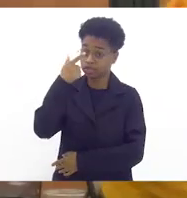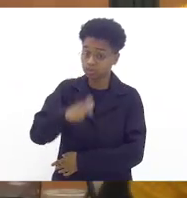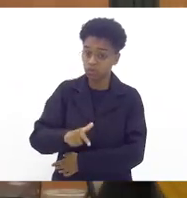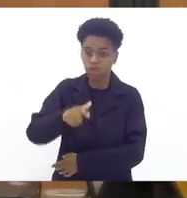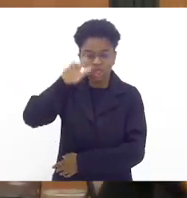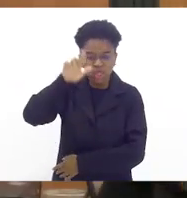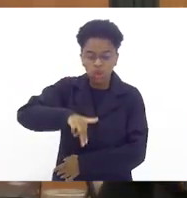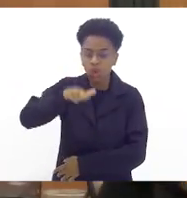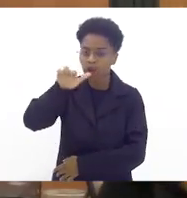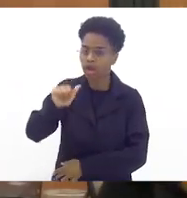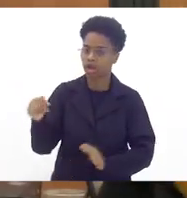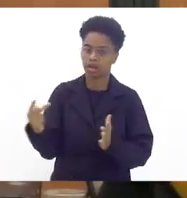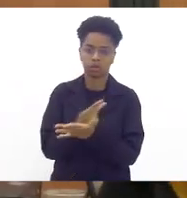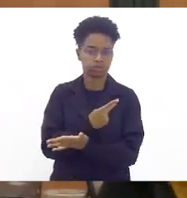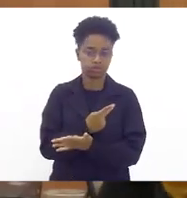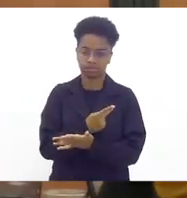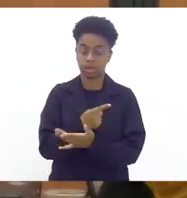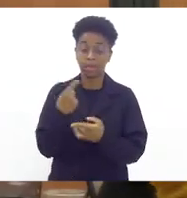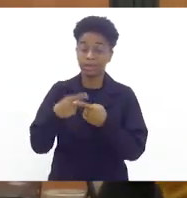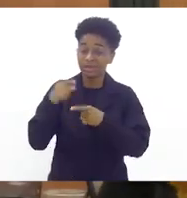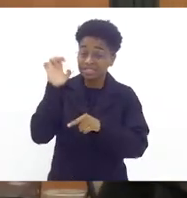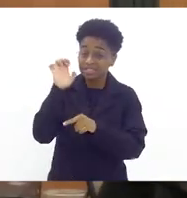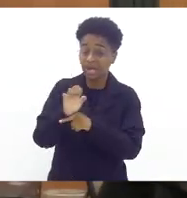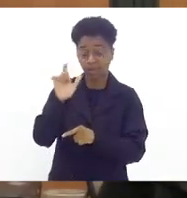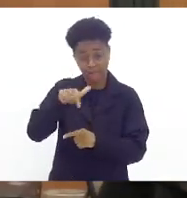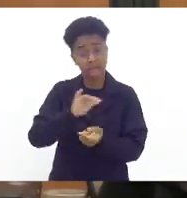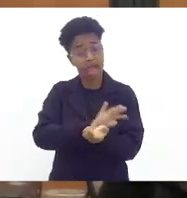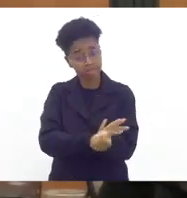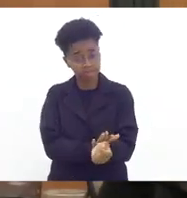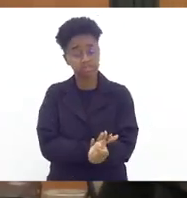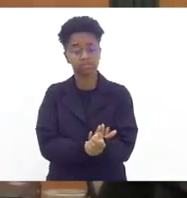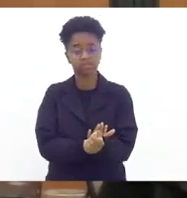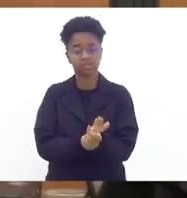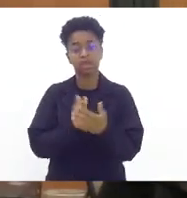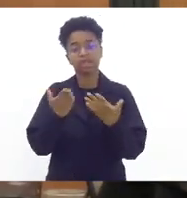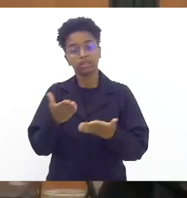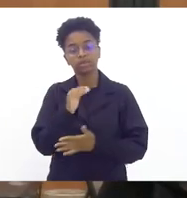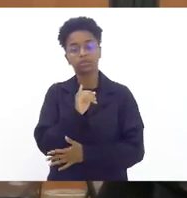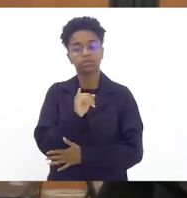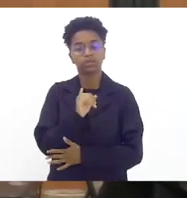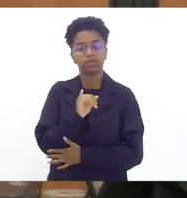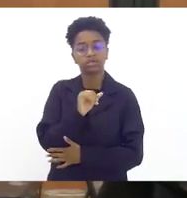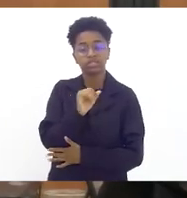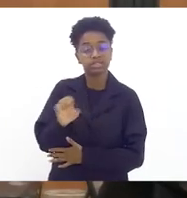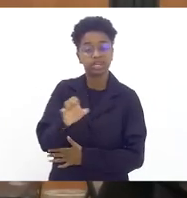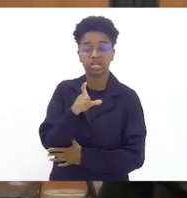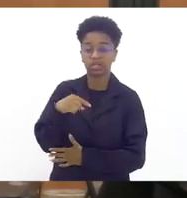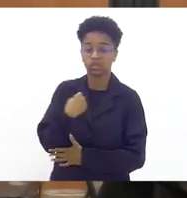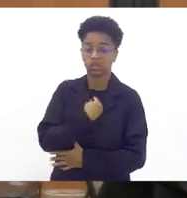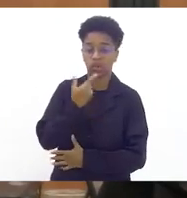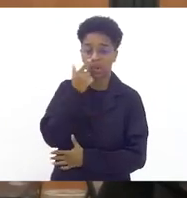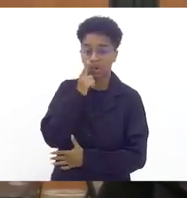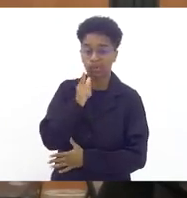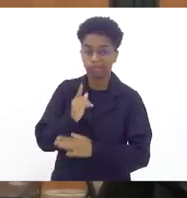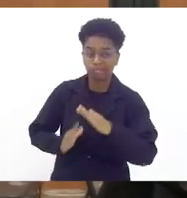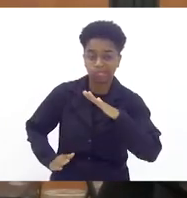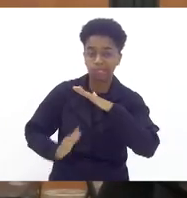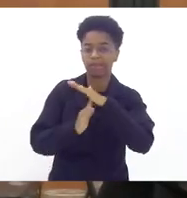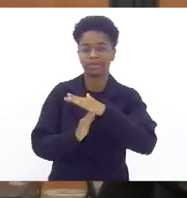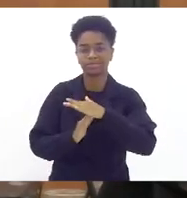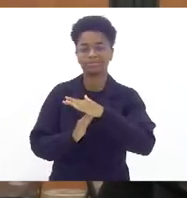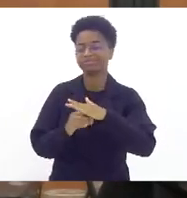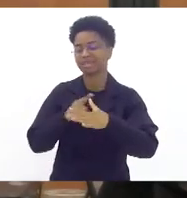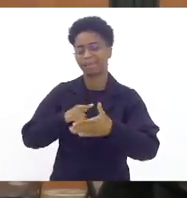Nunca vai acontecer, porque o Estado é um Estado racista, e, quando a gente chega num certo limite, há uma trava.